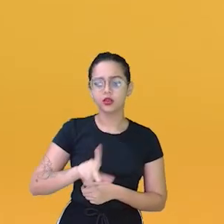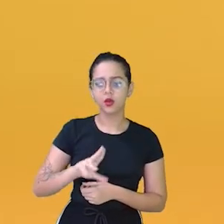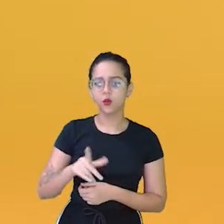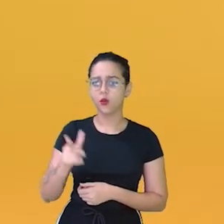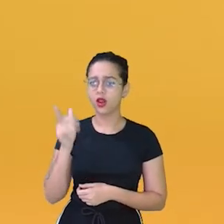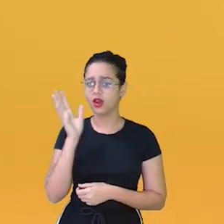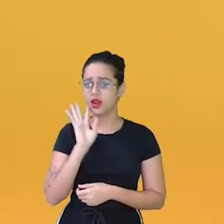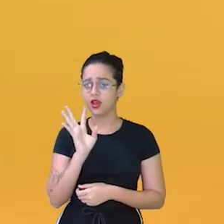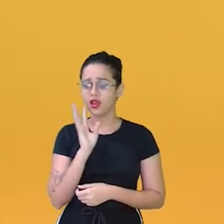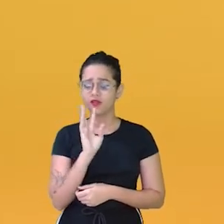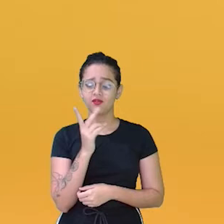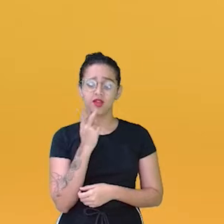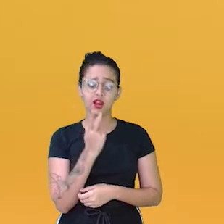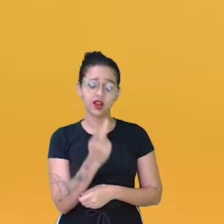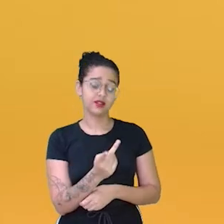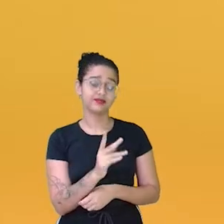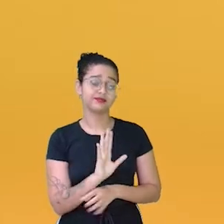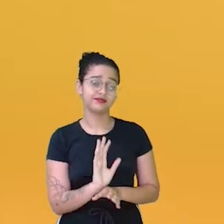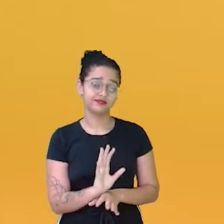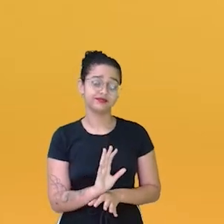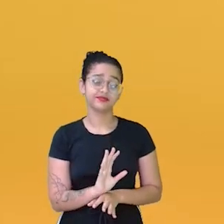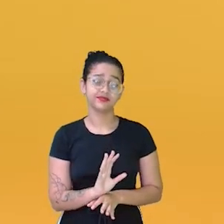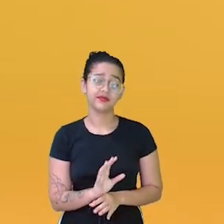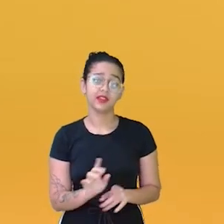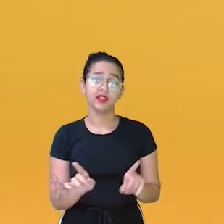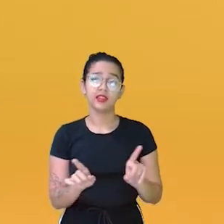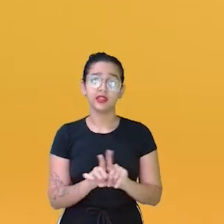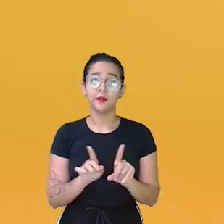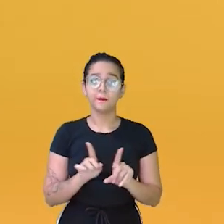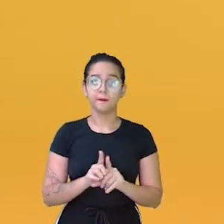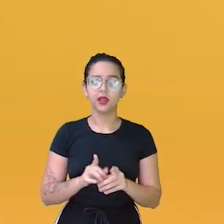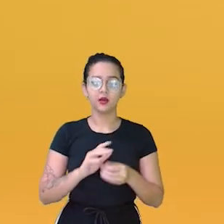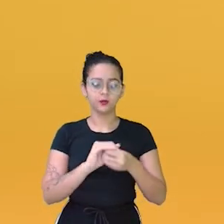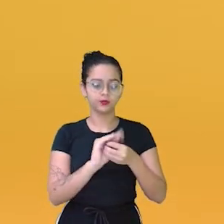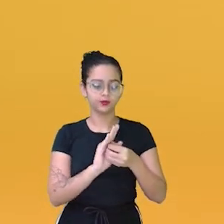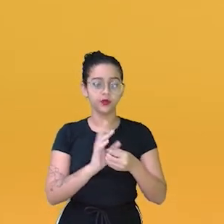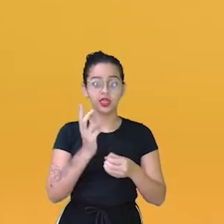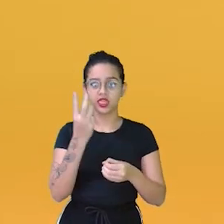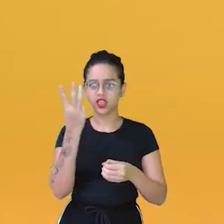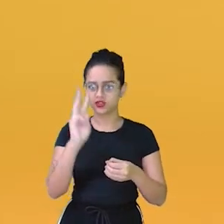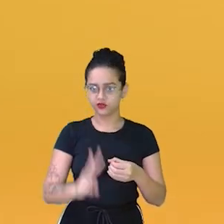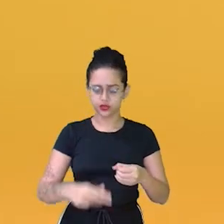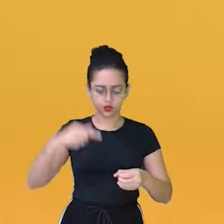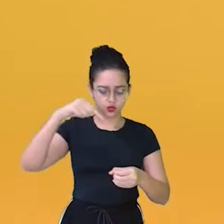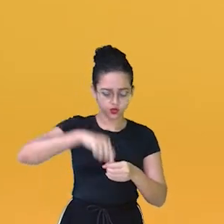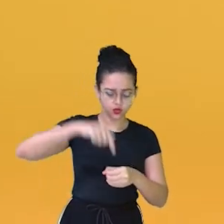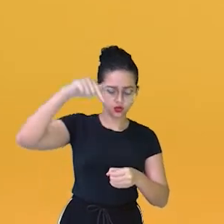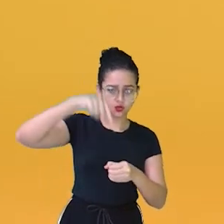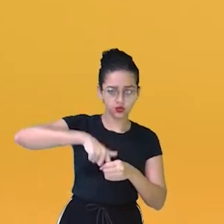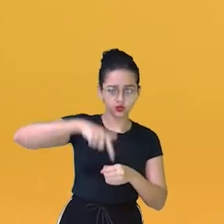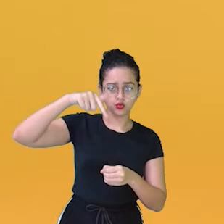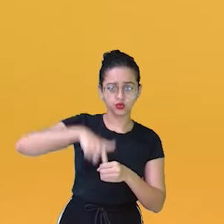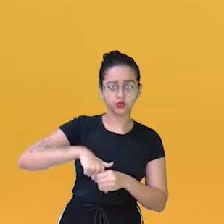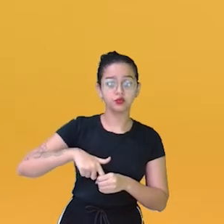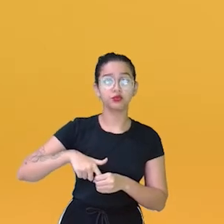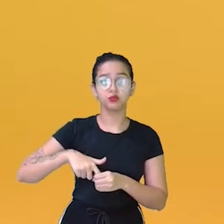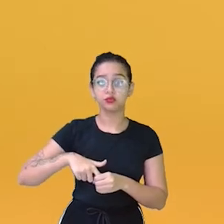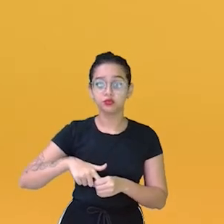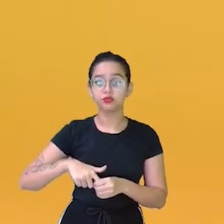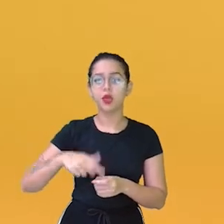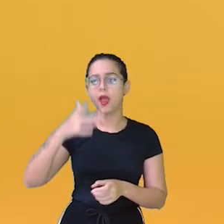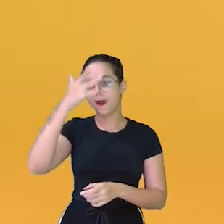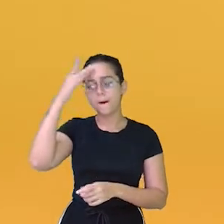de serem ditas, não é? E dar 3 vezes descarga. Esse era o jeito que as pessoas